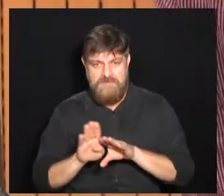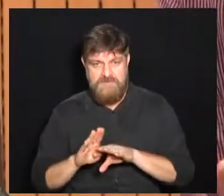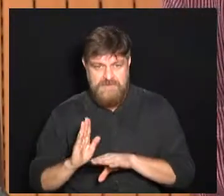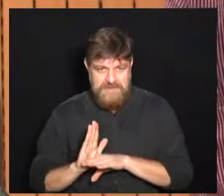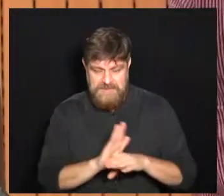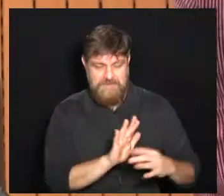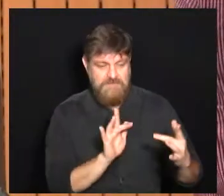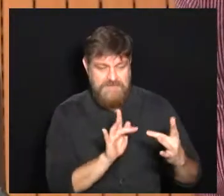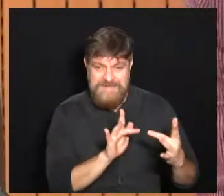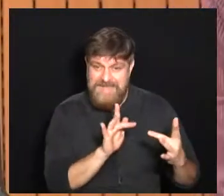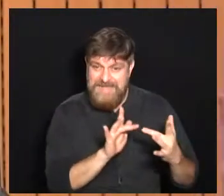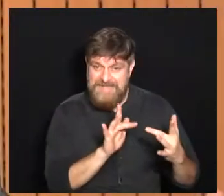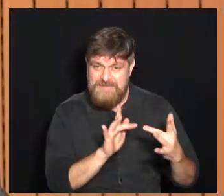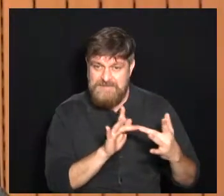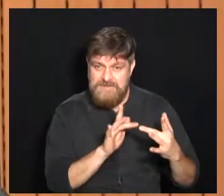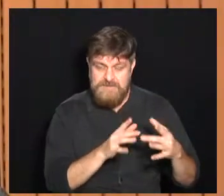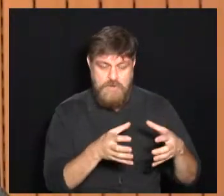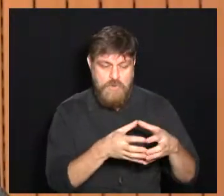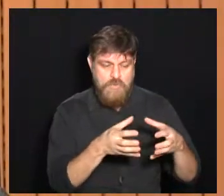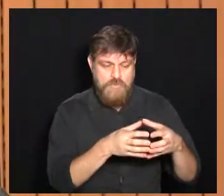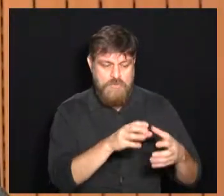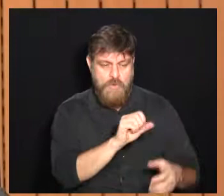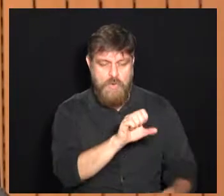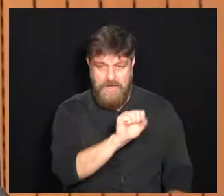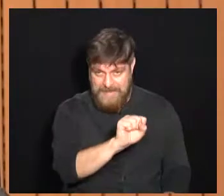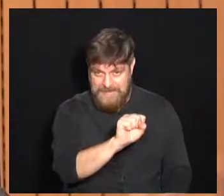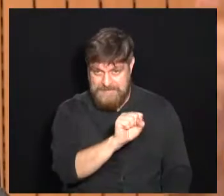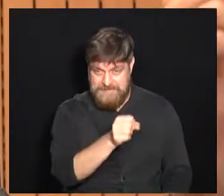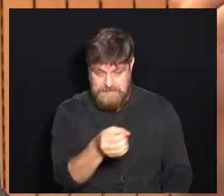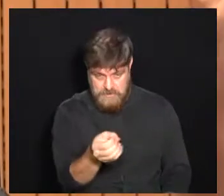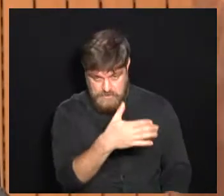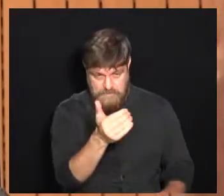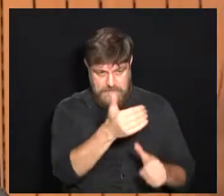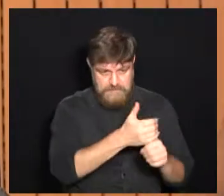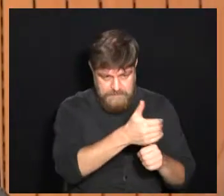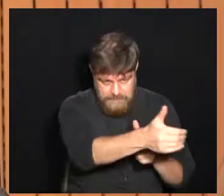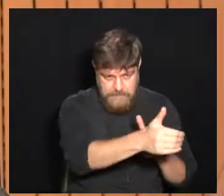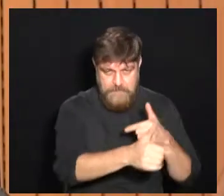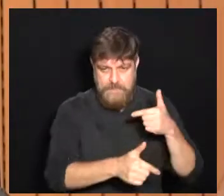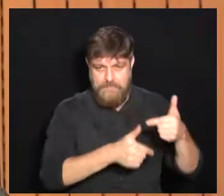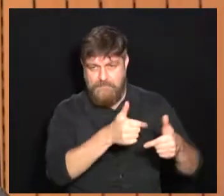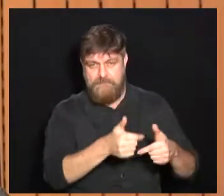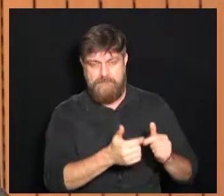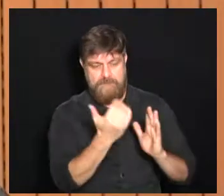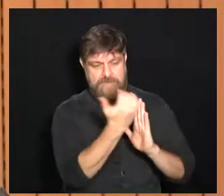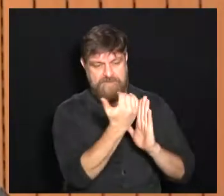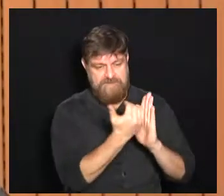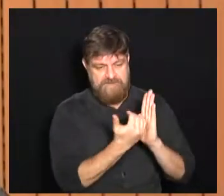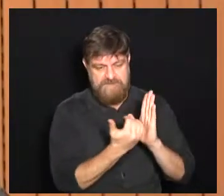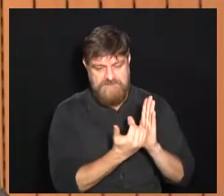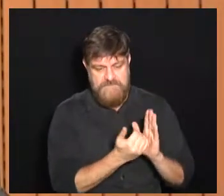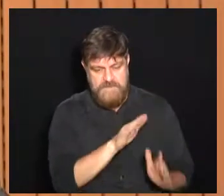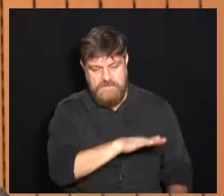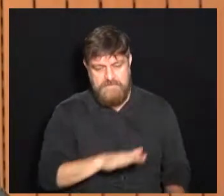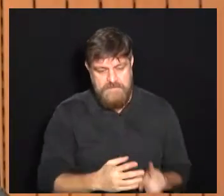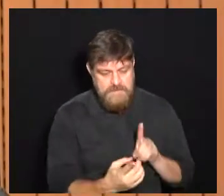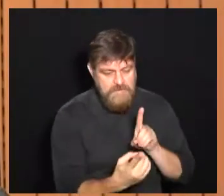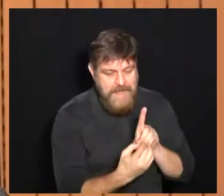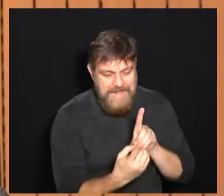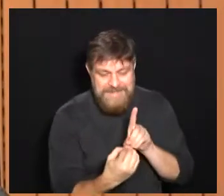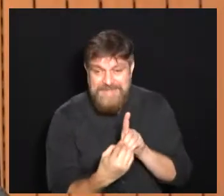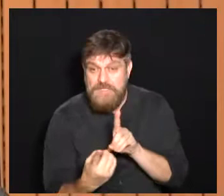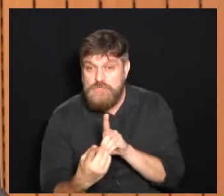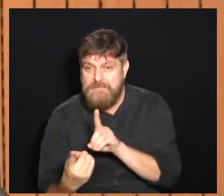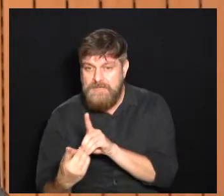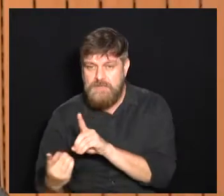em contato com a AOS para fazer um plano de atendimento às nossas